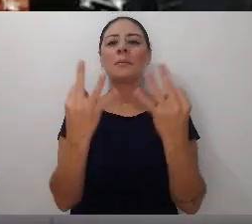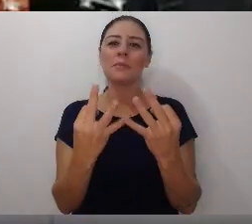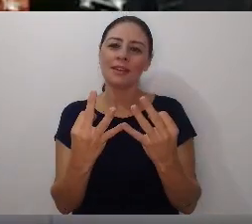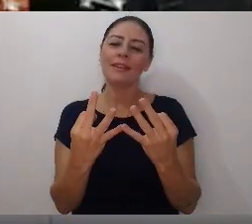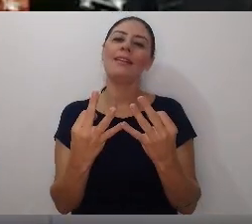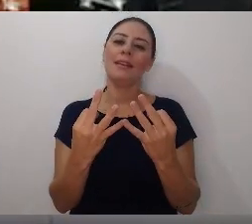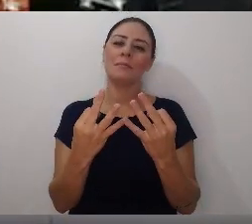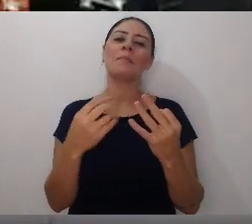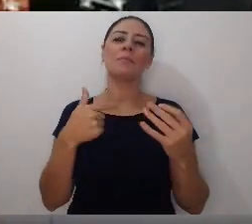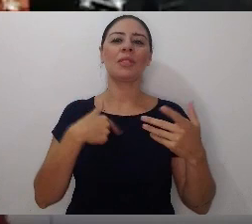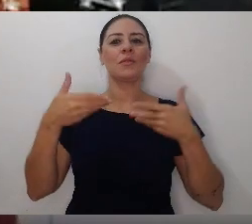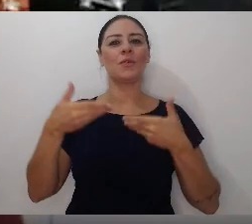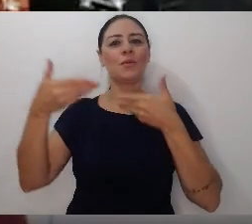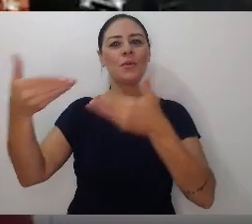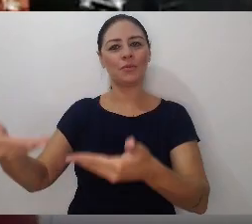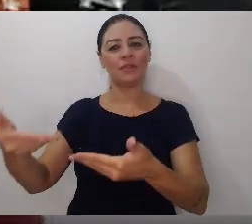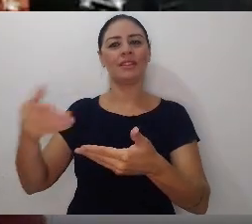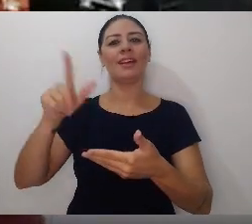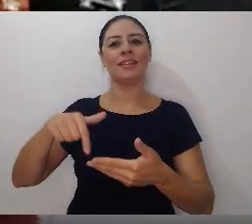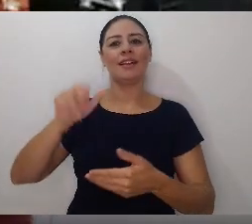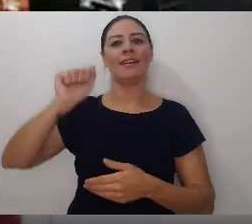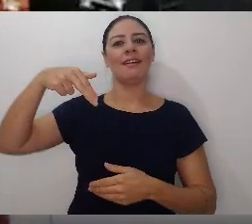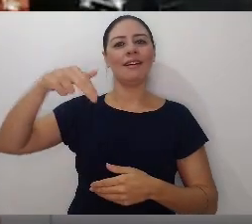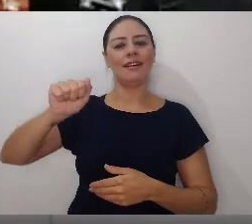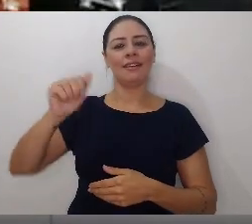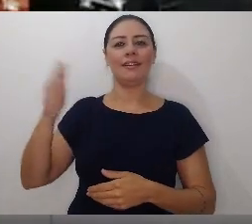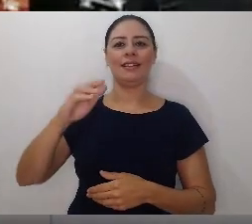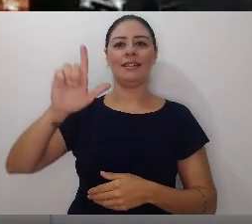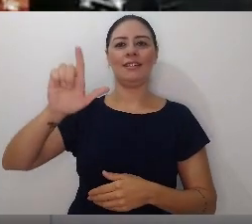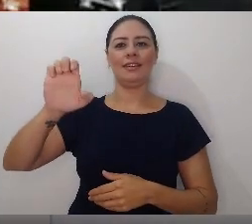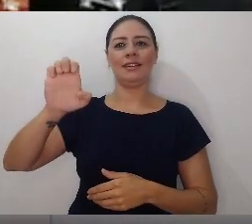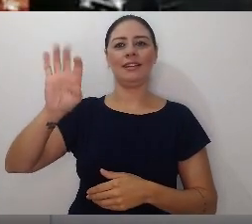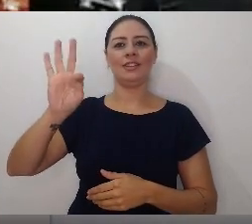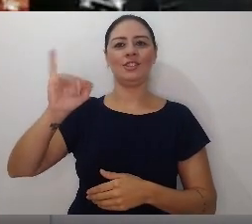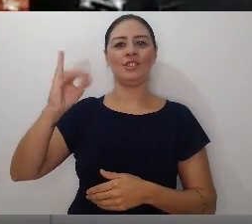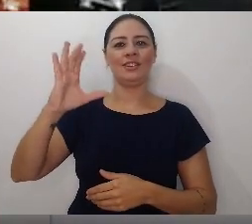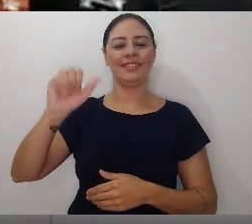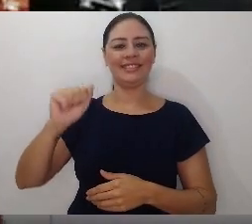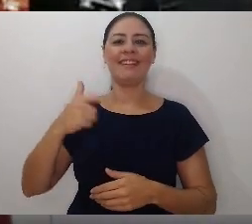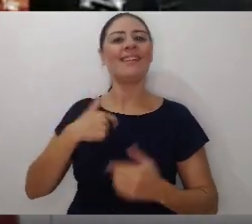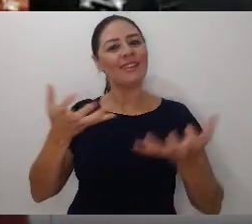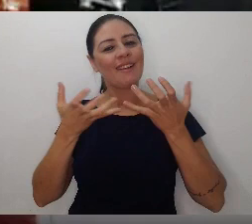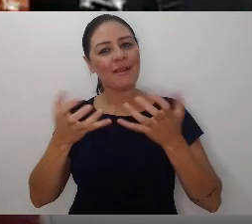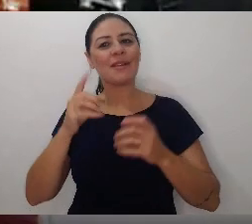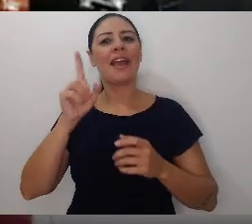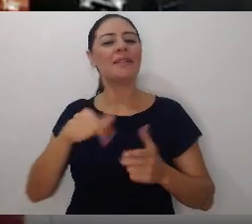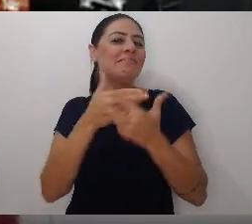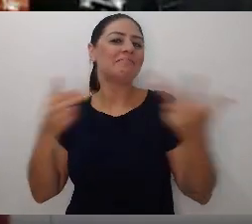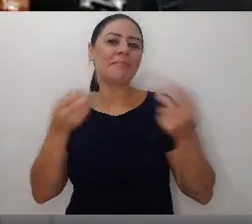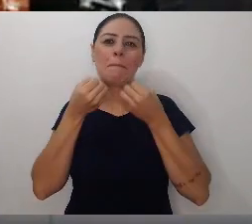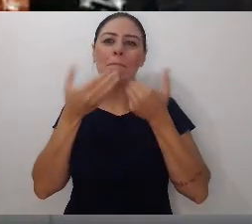parte dessa faixa etária das crianças, das famílias, né? E eu fui convidada pela Ana Letícia,